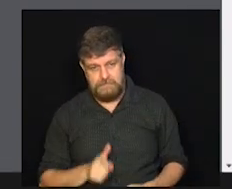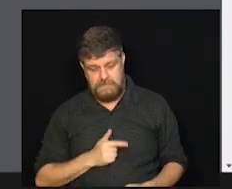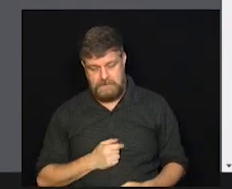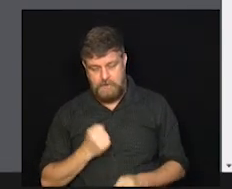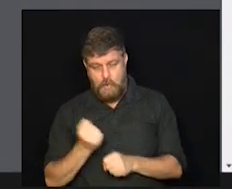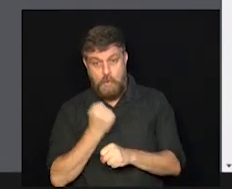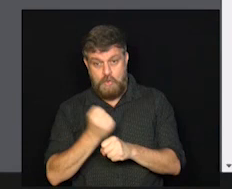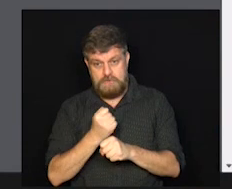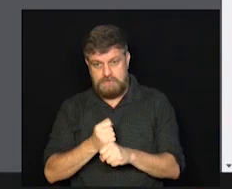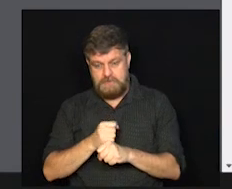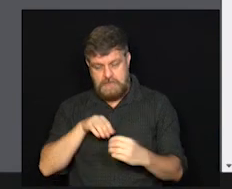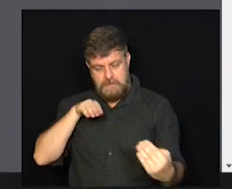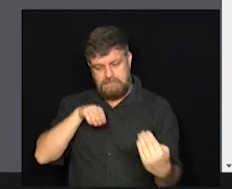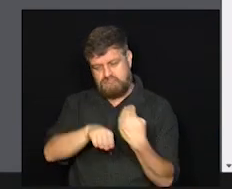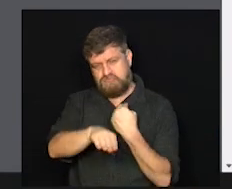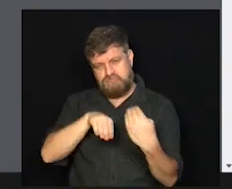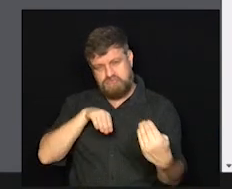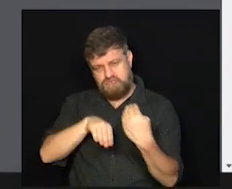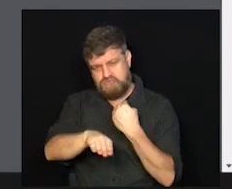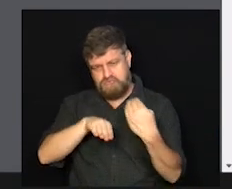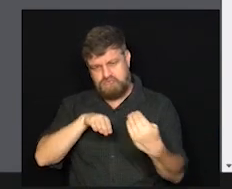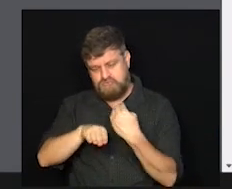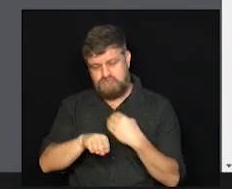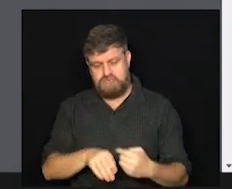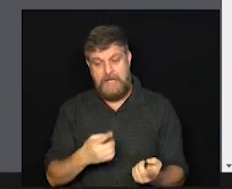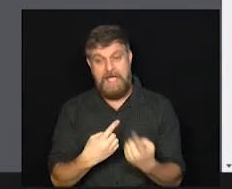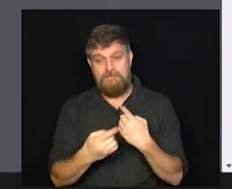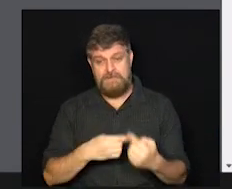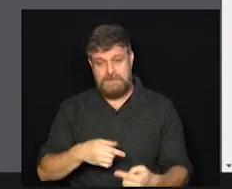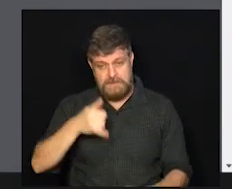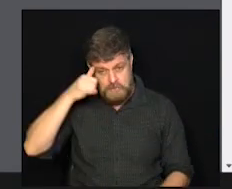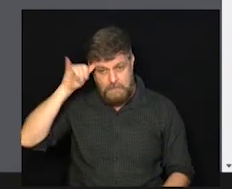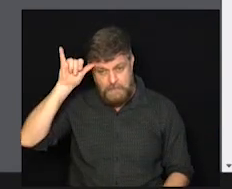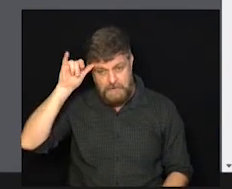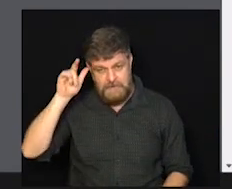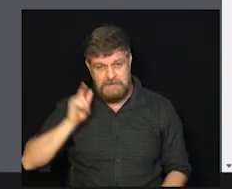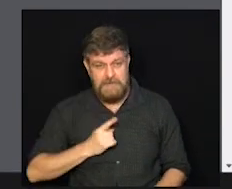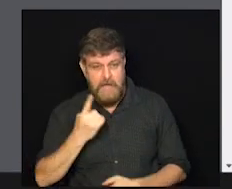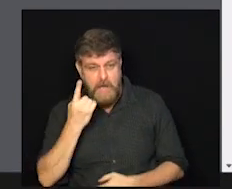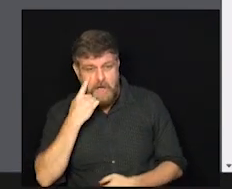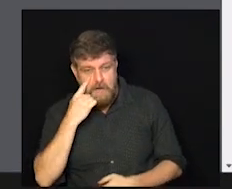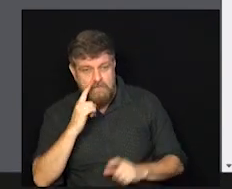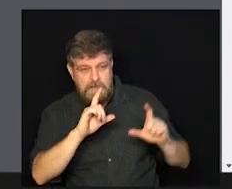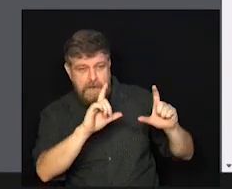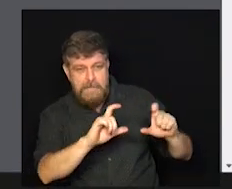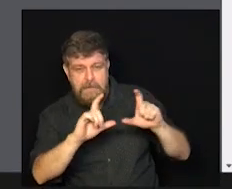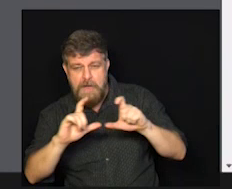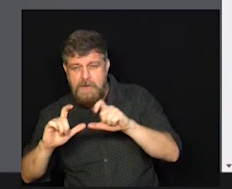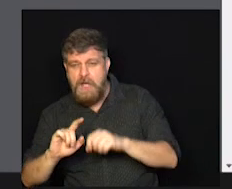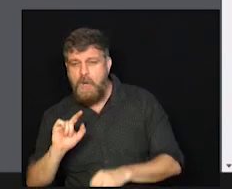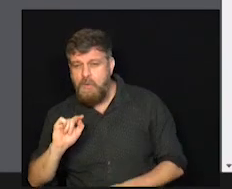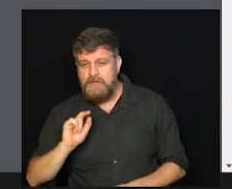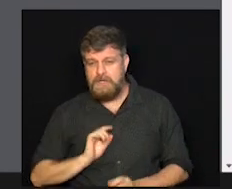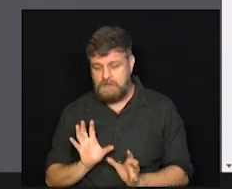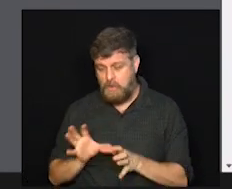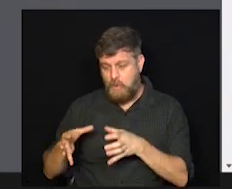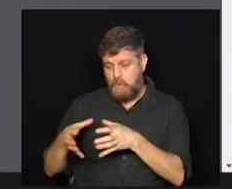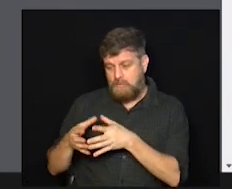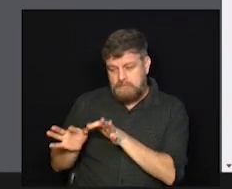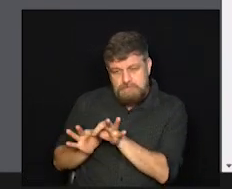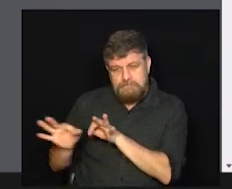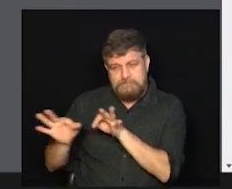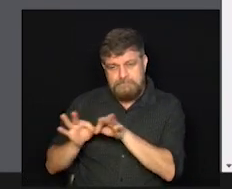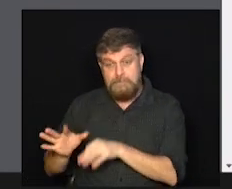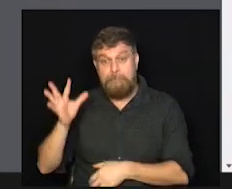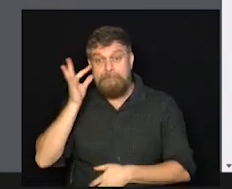Boy do Lopes, esse era outro fato que eu quero destacar, que nós vemos aqui algumas fotos de conquista, uma comissão se organizou e foi até